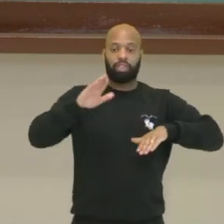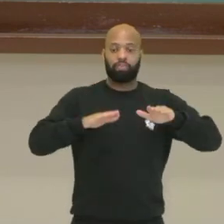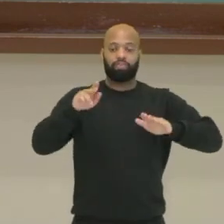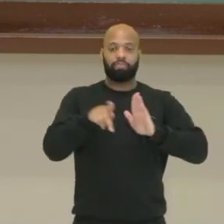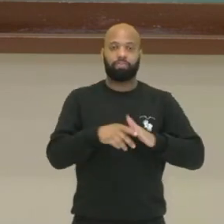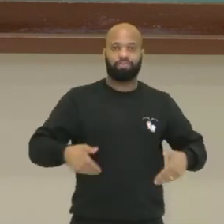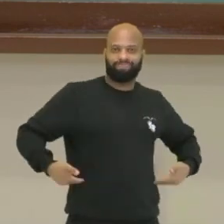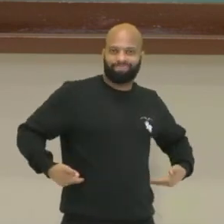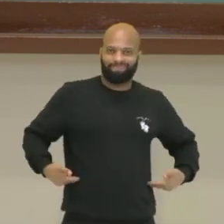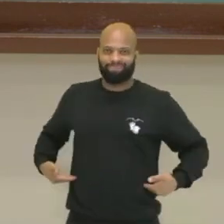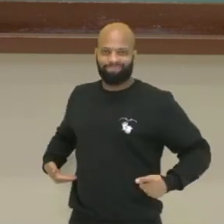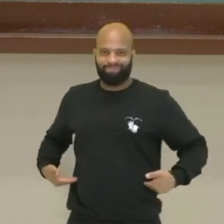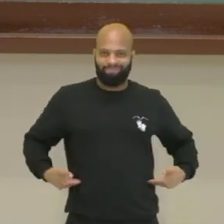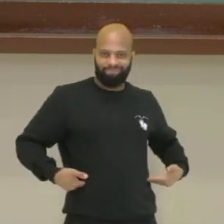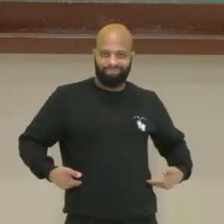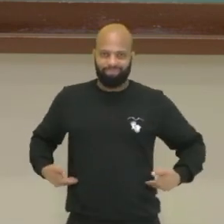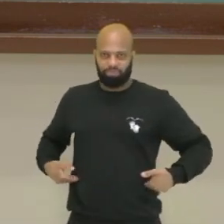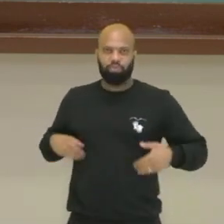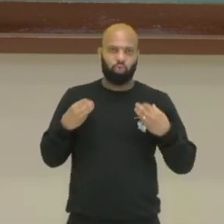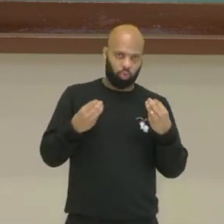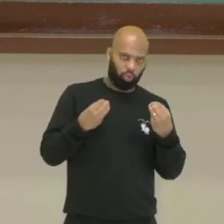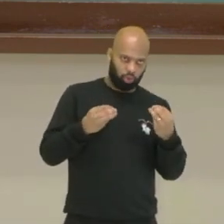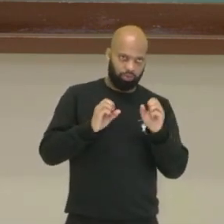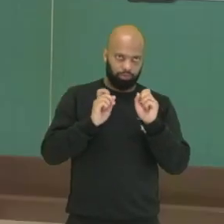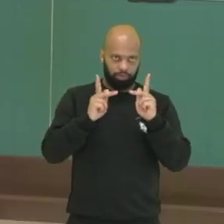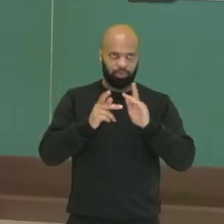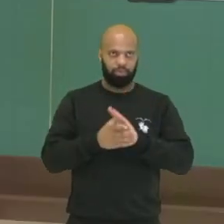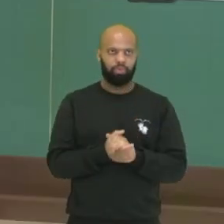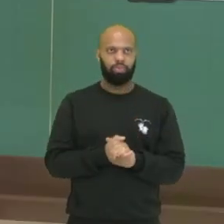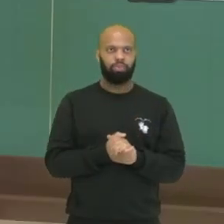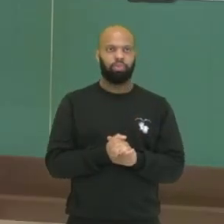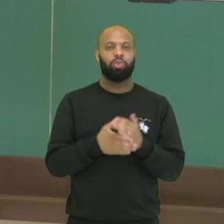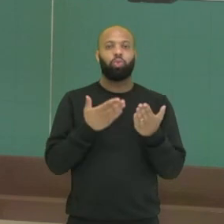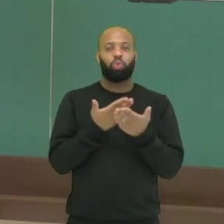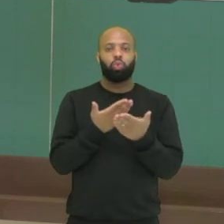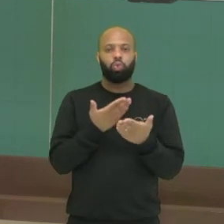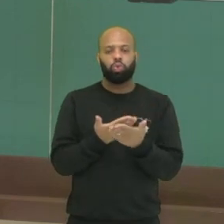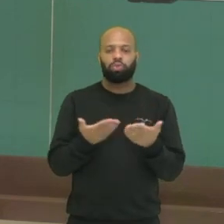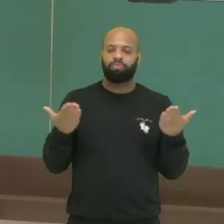para menor mobilidade. Na aula de